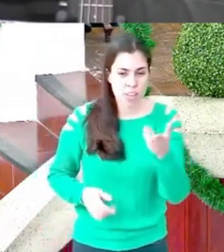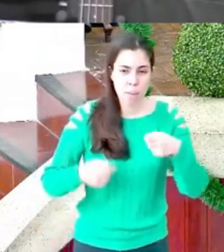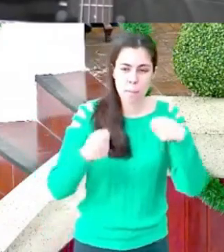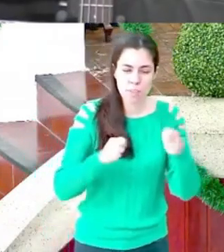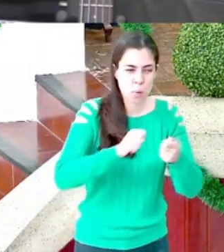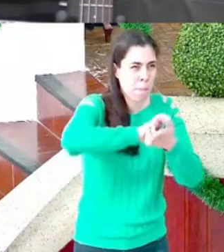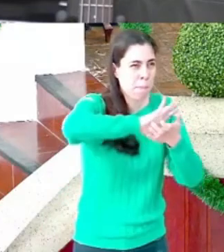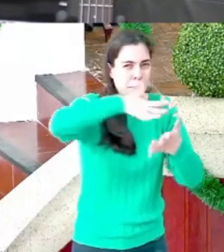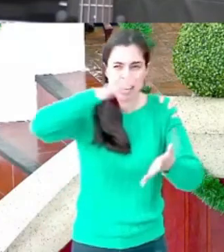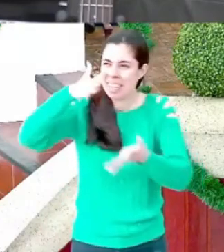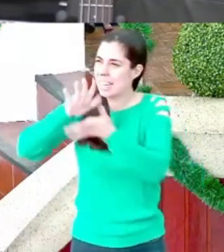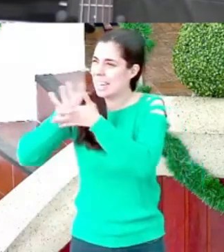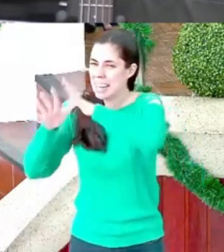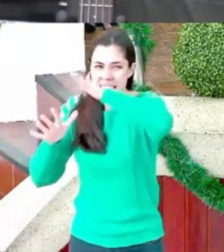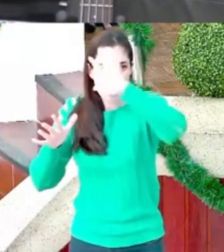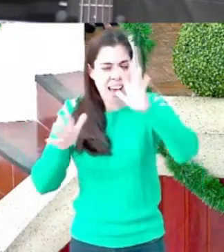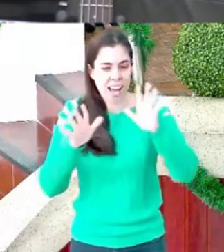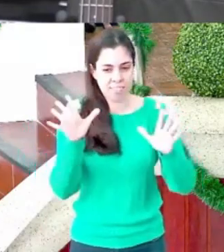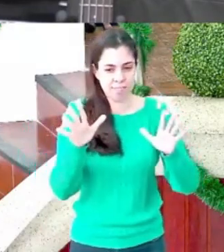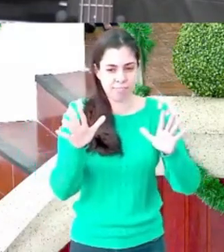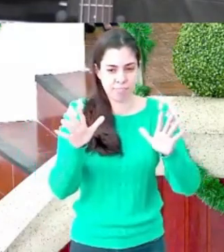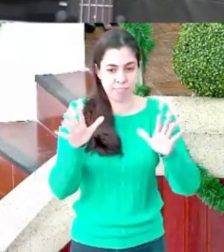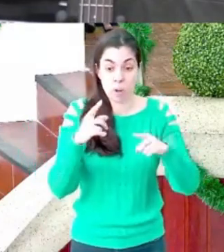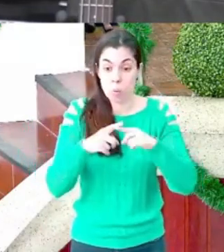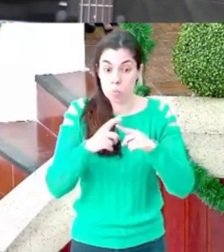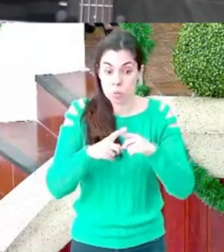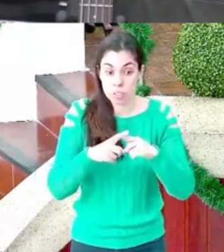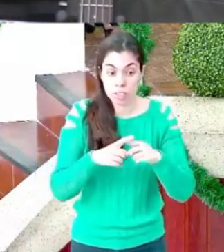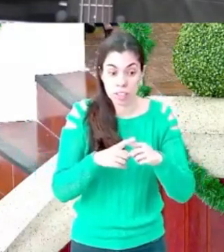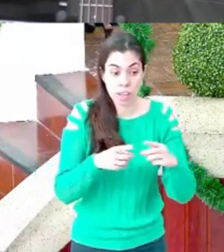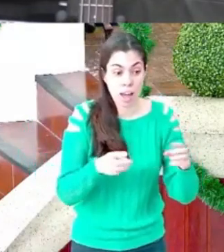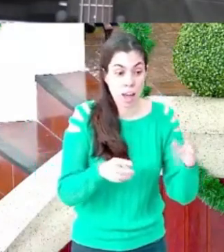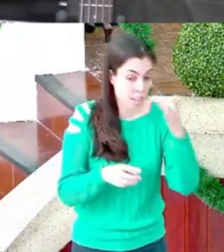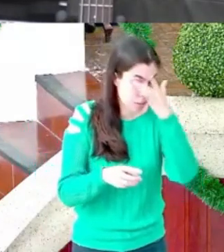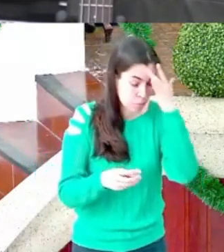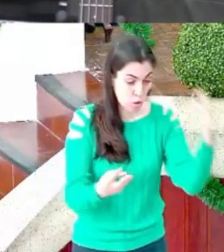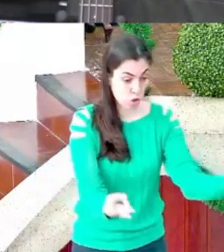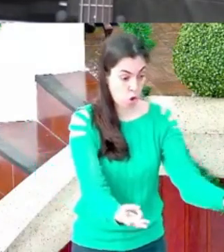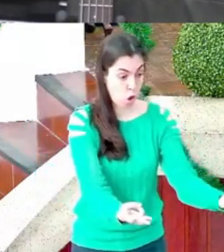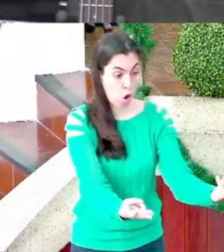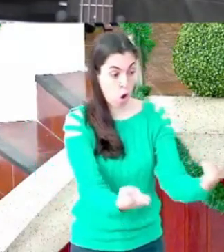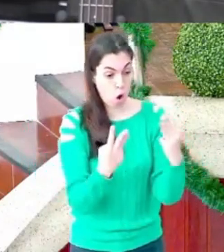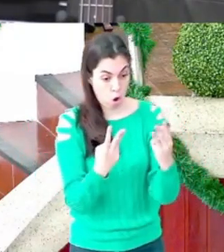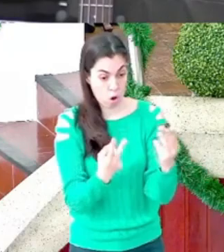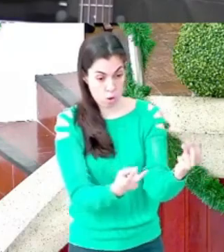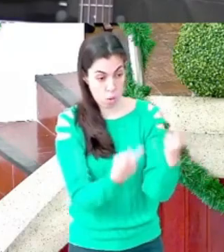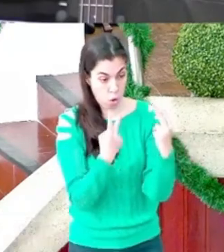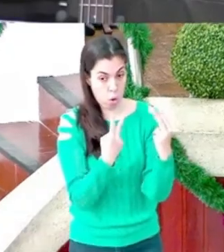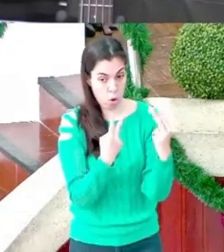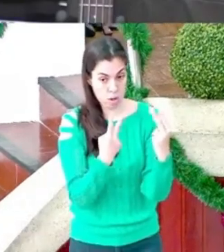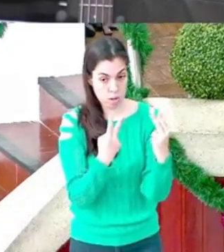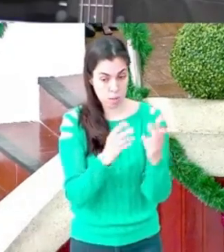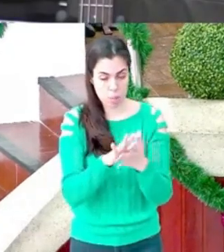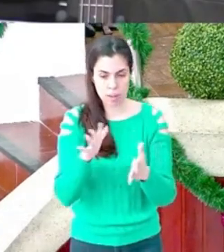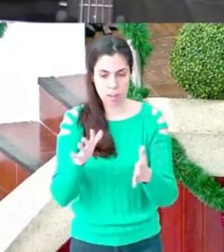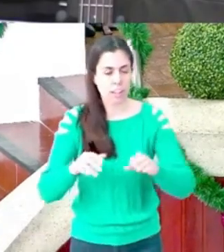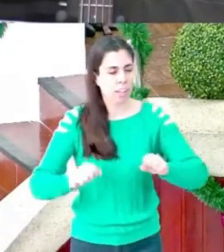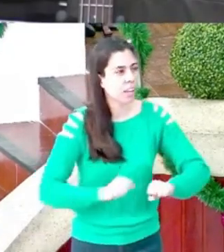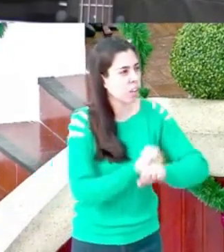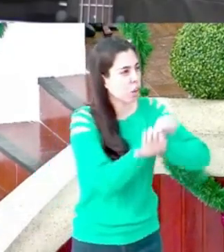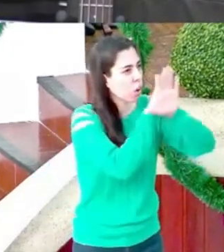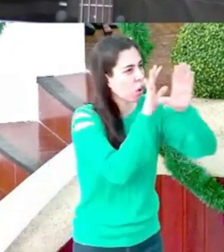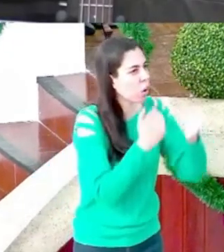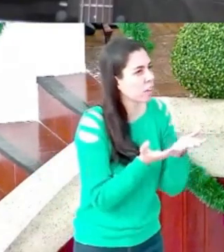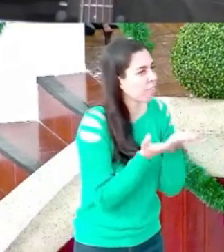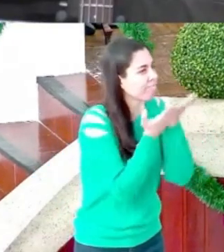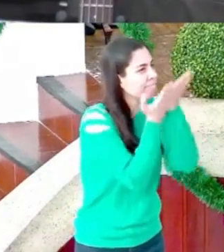luz diante dos homens, para que vejam as vossas boas obras e glorifiquem a vosso